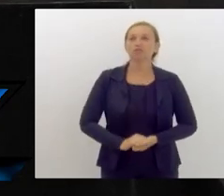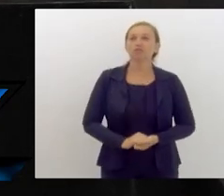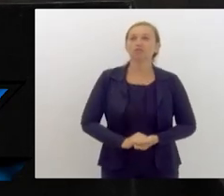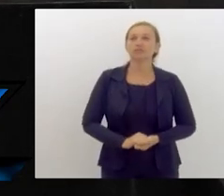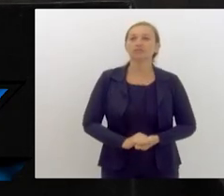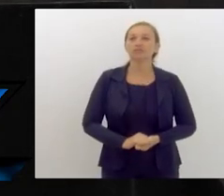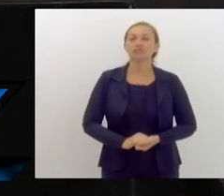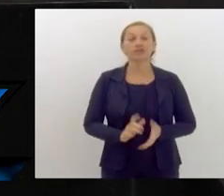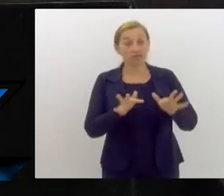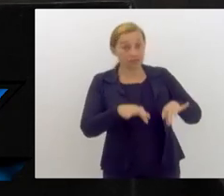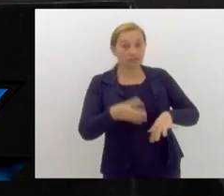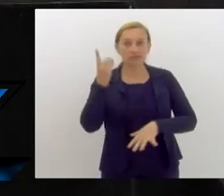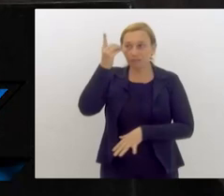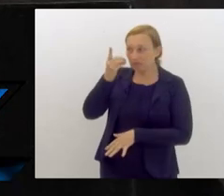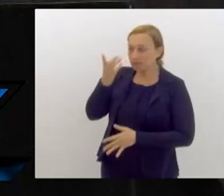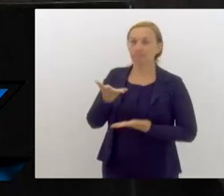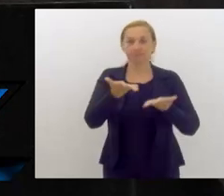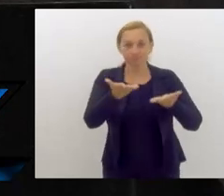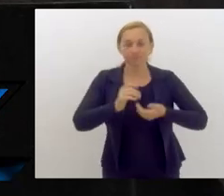deputado